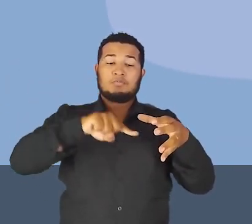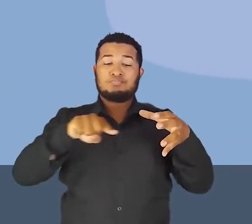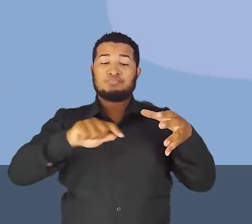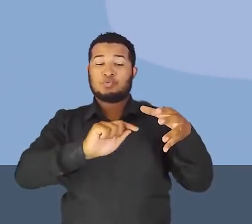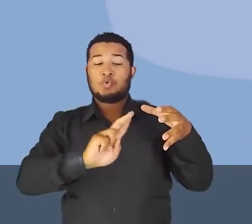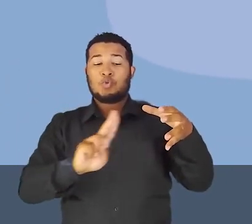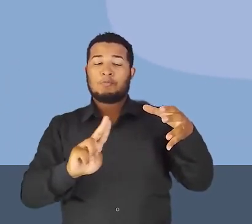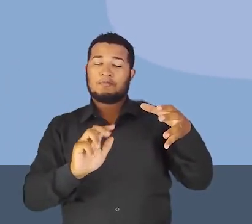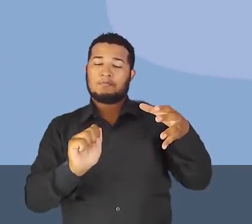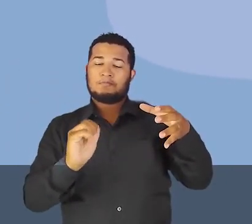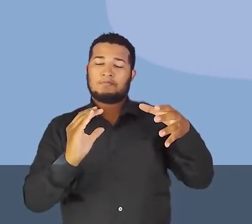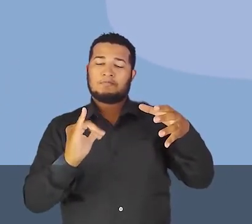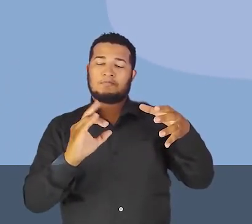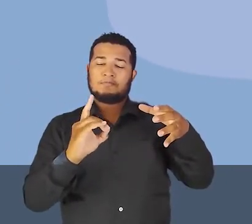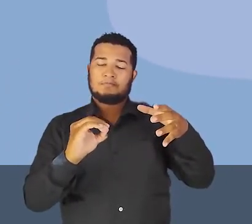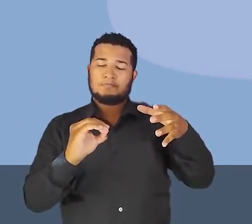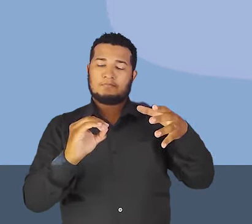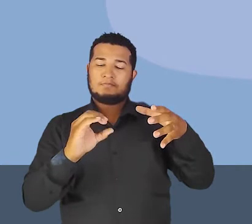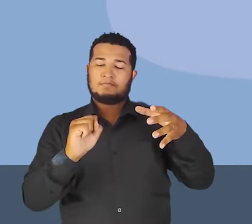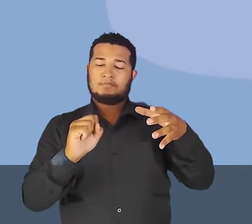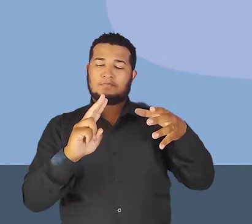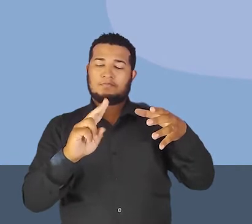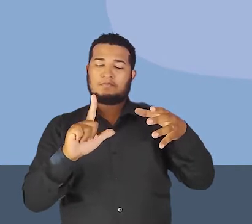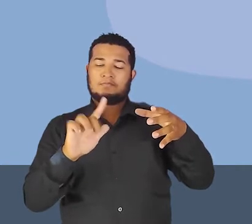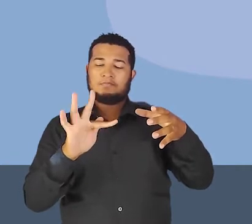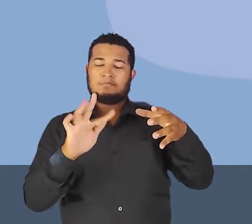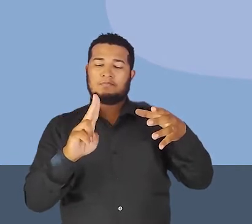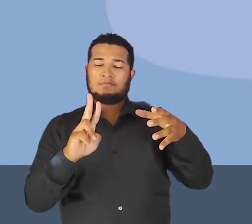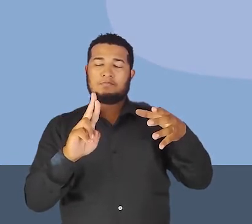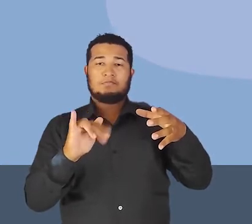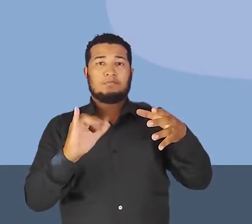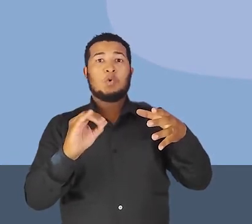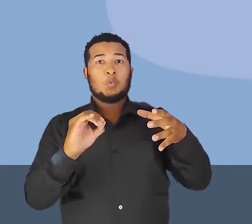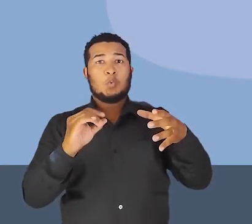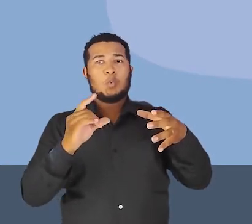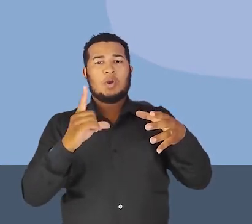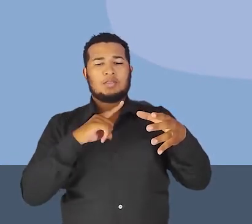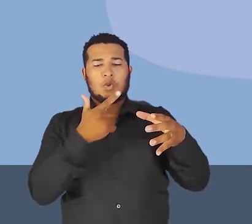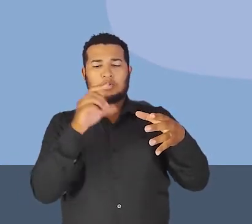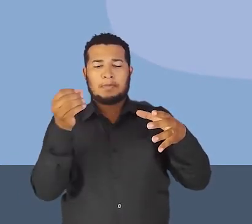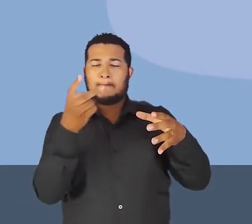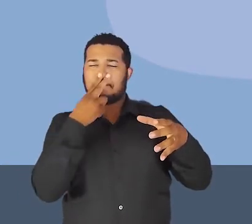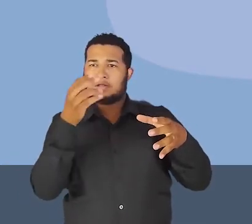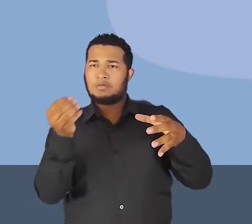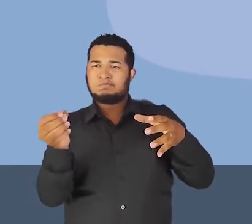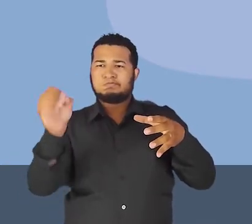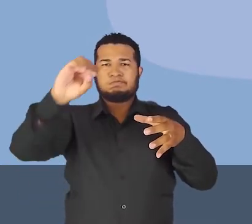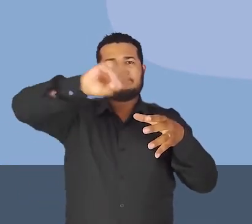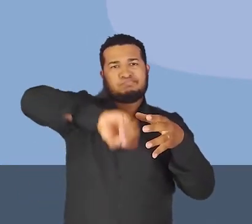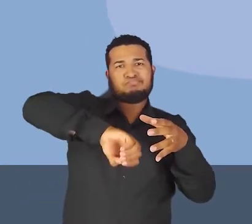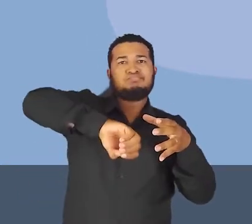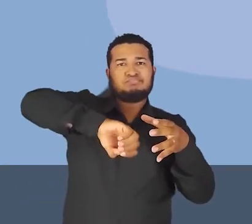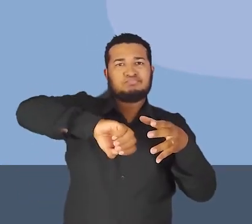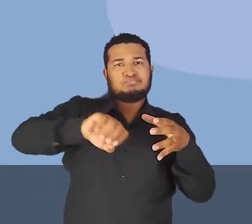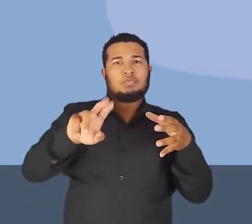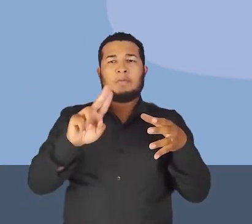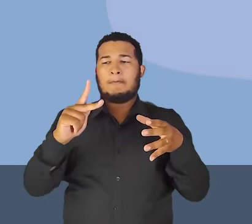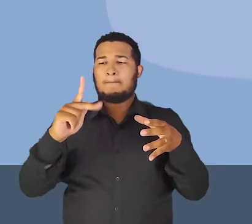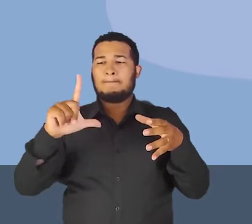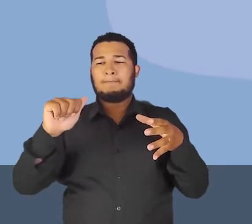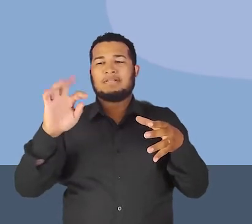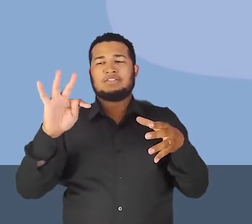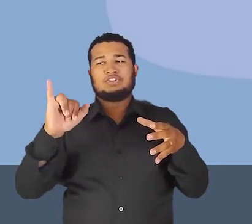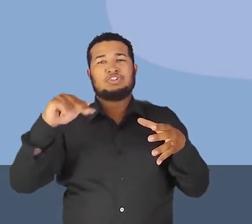sulfúrico, um fio de platina dentro de um tubo viradinho de cabeça para baixo, tá? Com uma plaquinha de